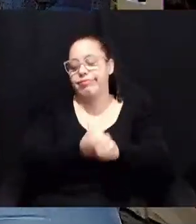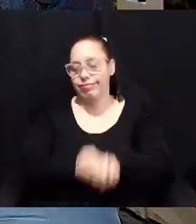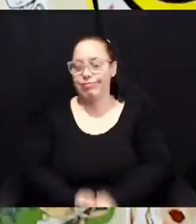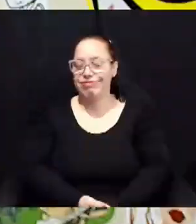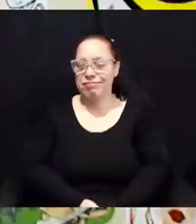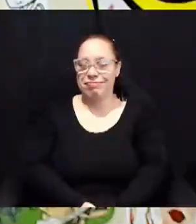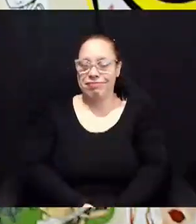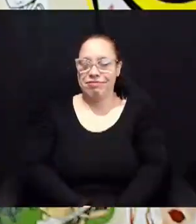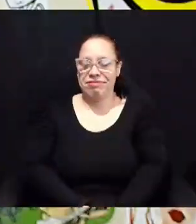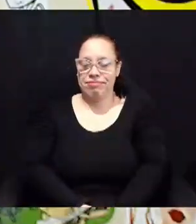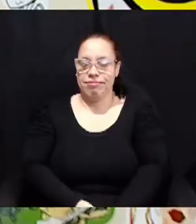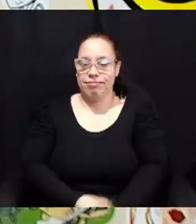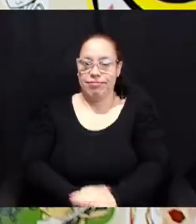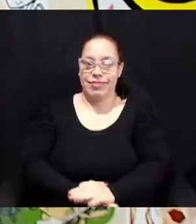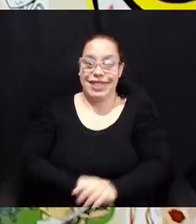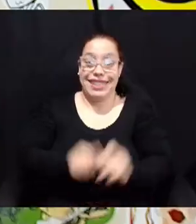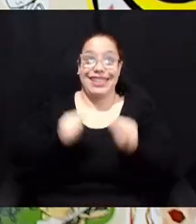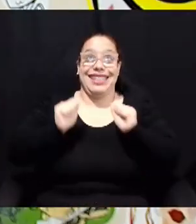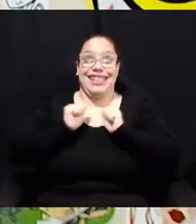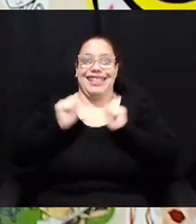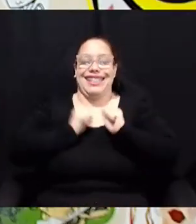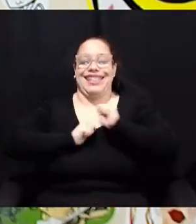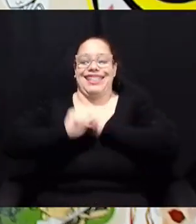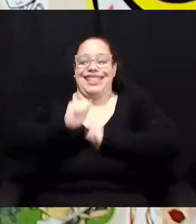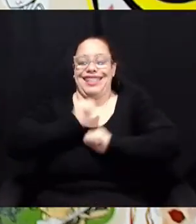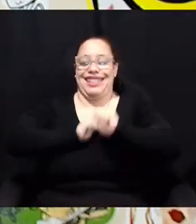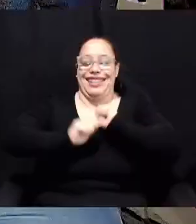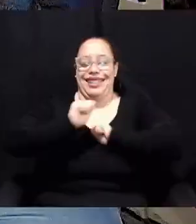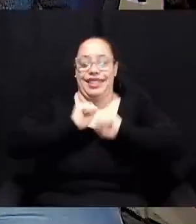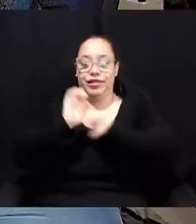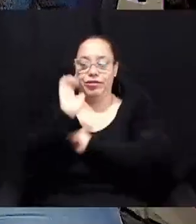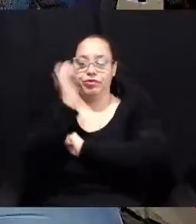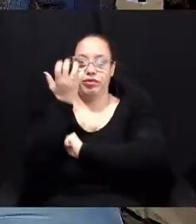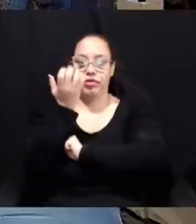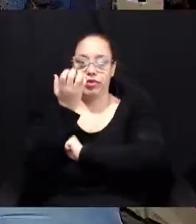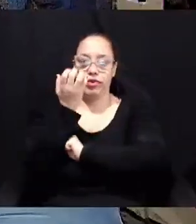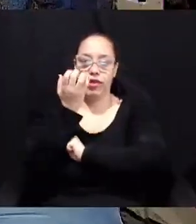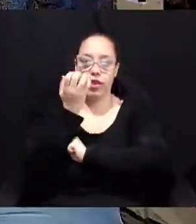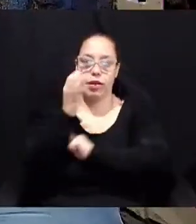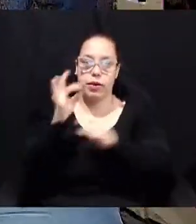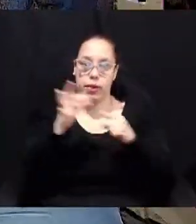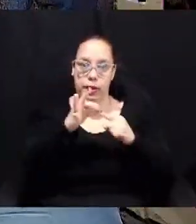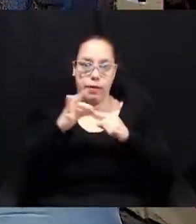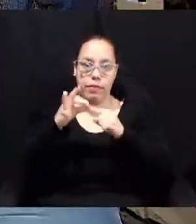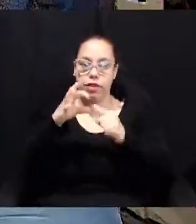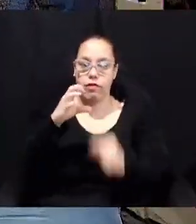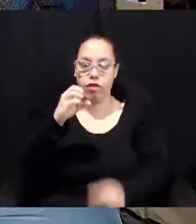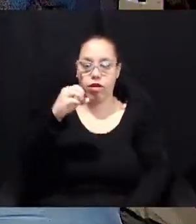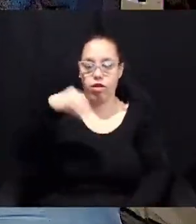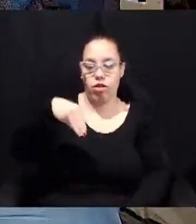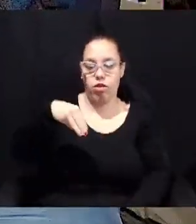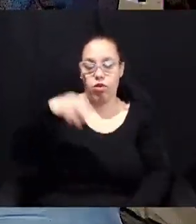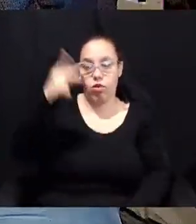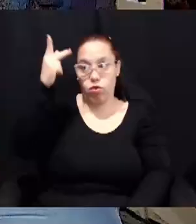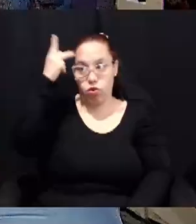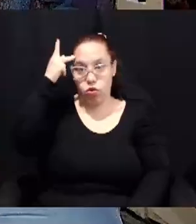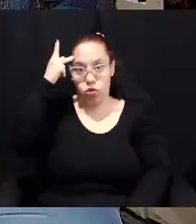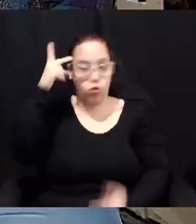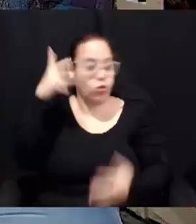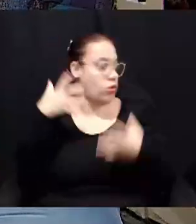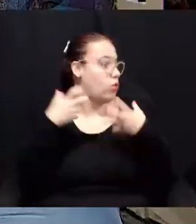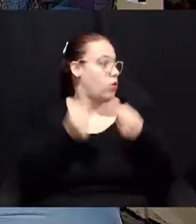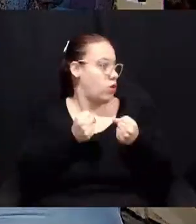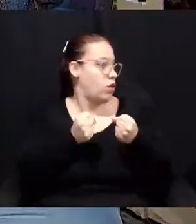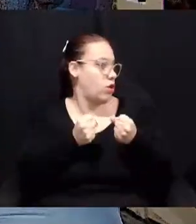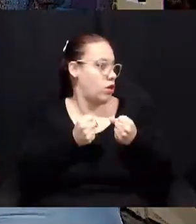e que a gente está ansioso demais para fazer o lançamento dele, que vai acontecer na Perifacon, lá em São Paulo. E quem quiser adquirir, vai poder adquirir pela